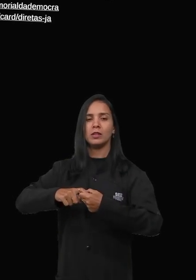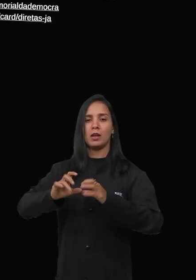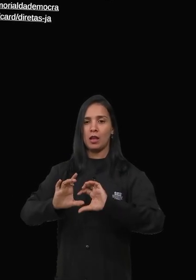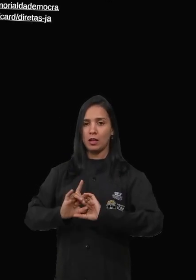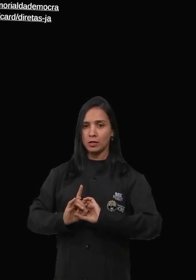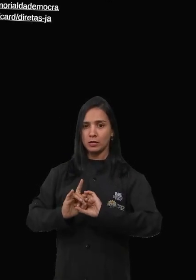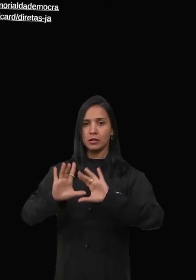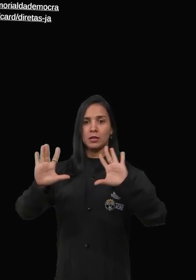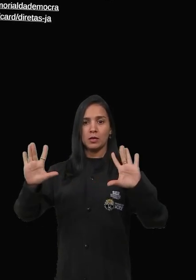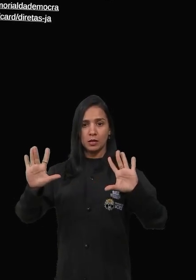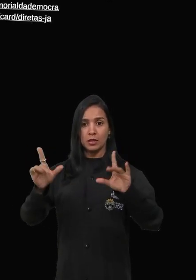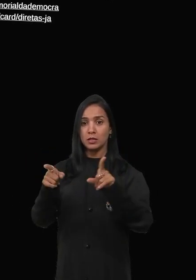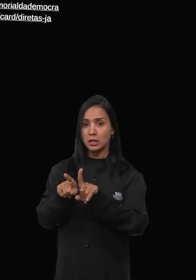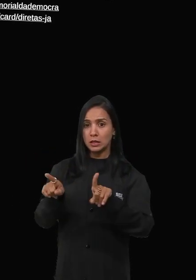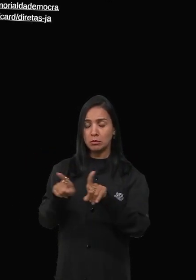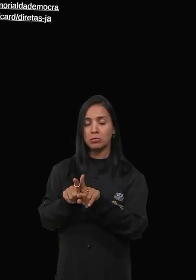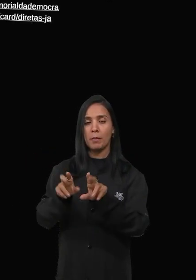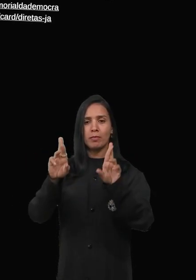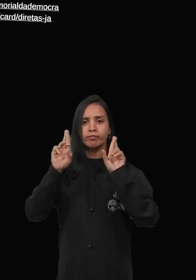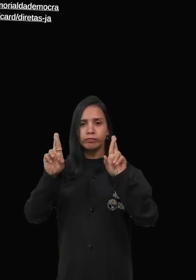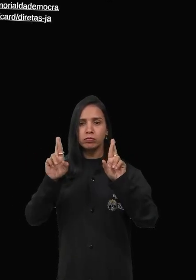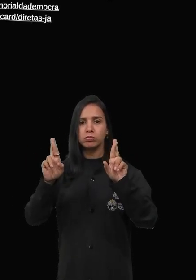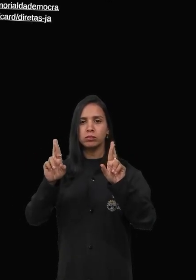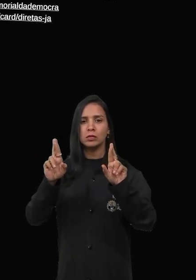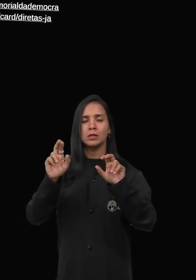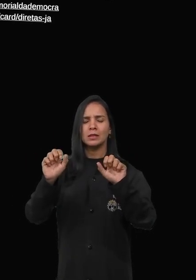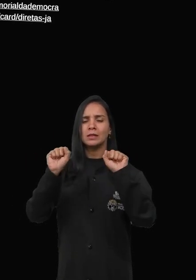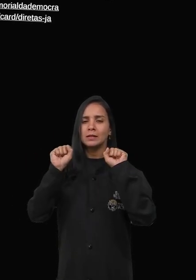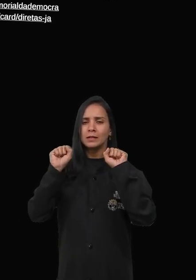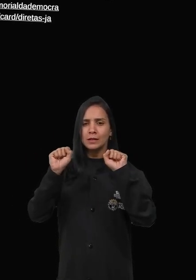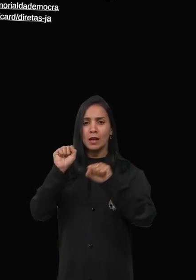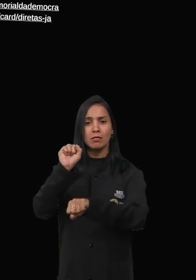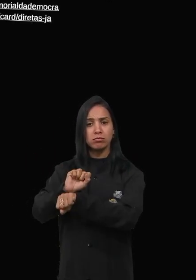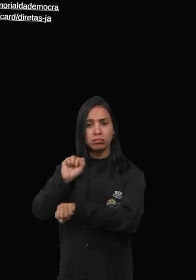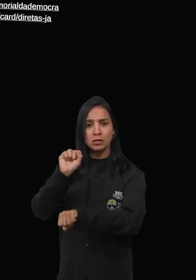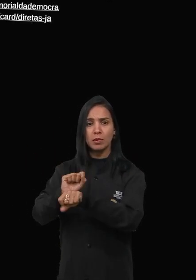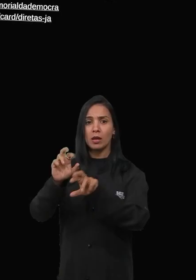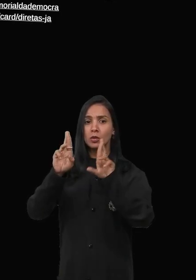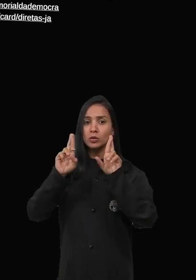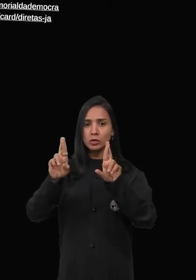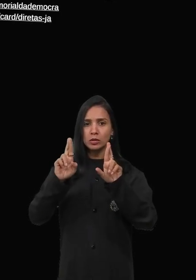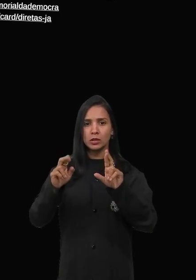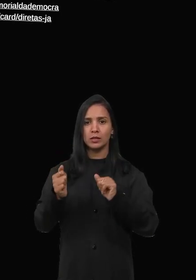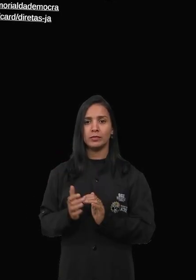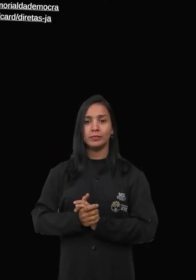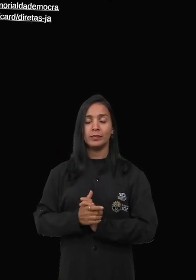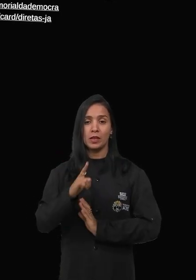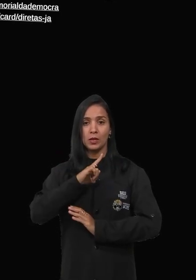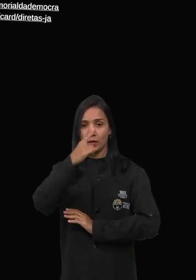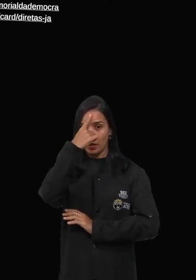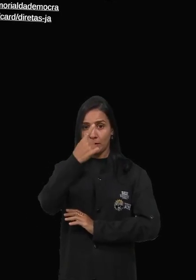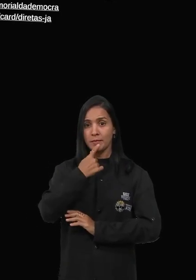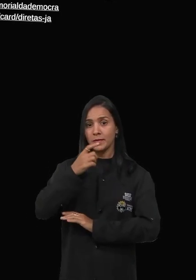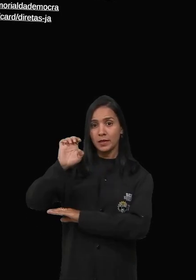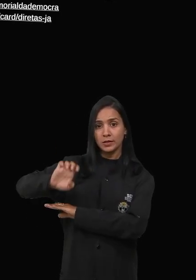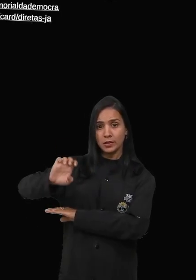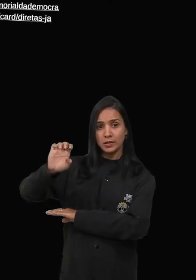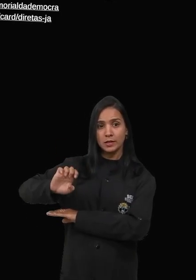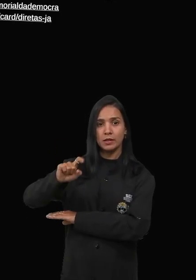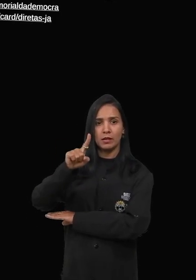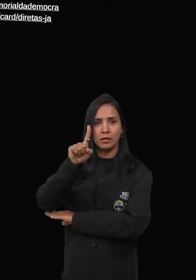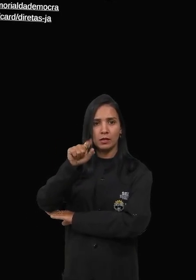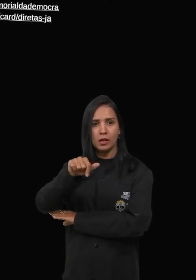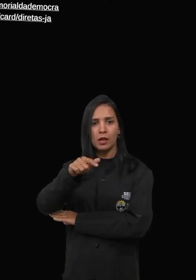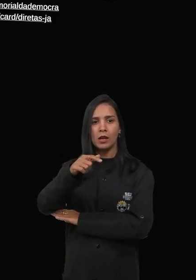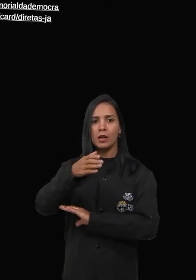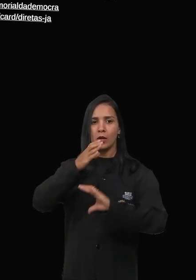aí a redemocratização e a esperança. Você vê aí ao seu lado esquerdo, imagem do cantor Milton Nascimento